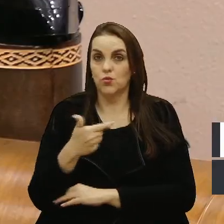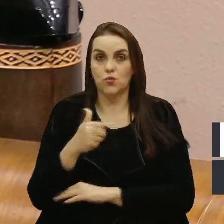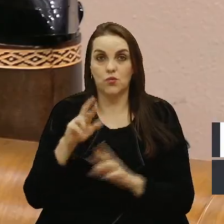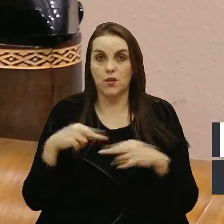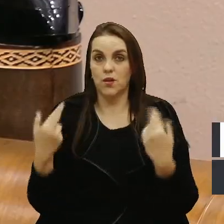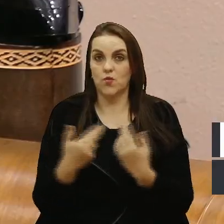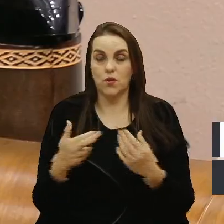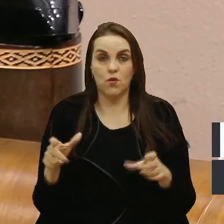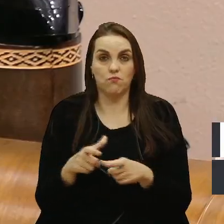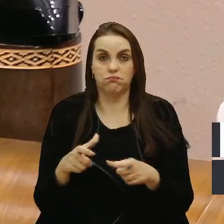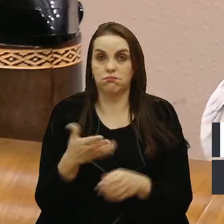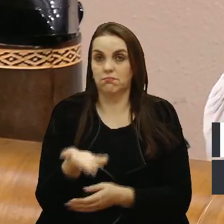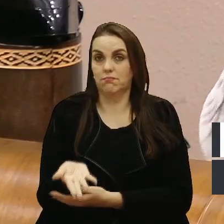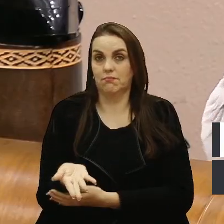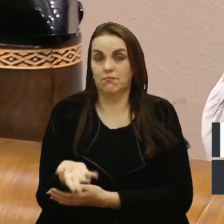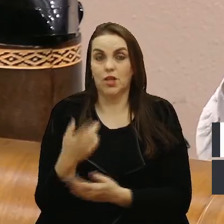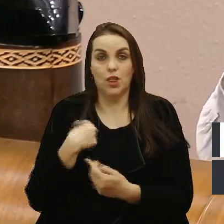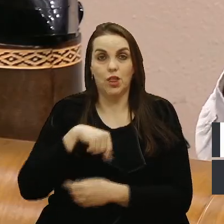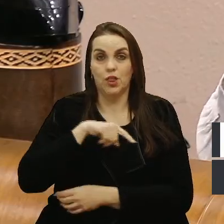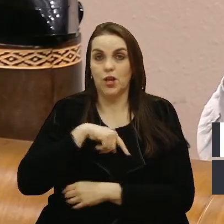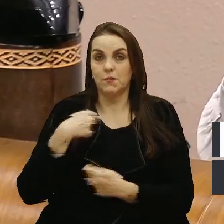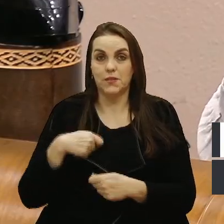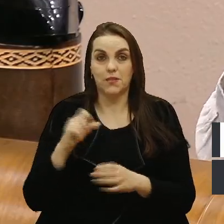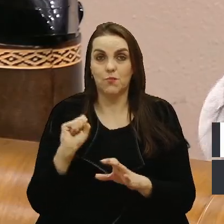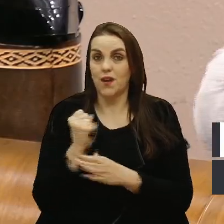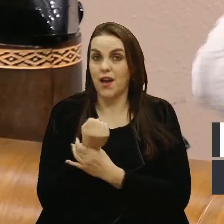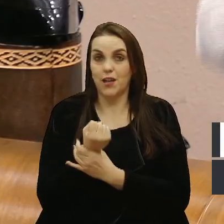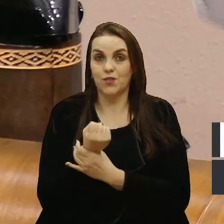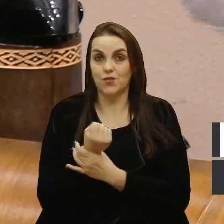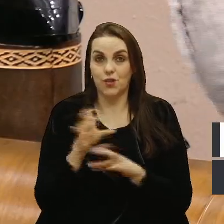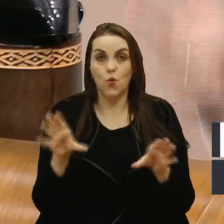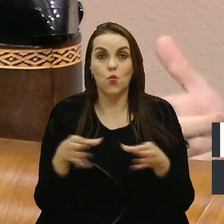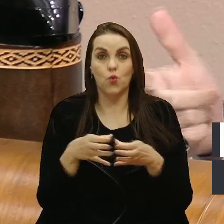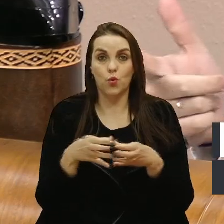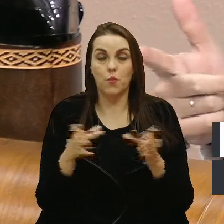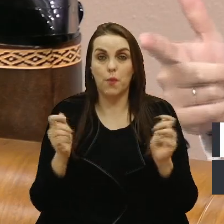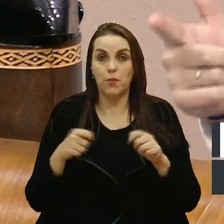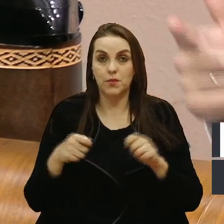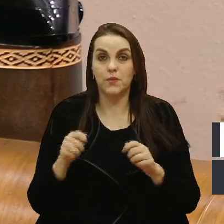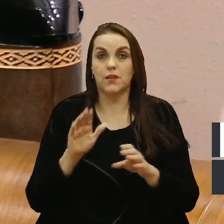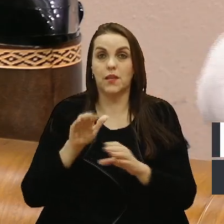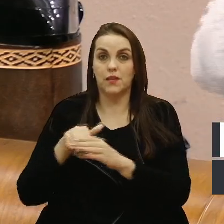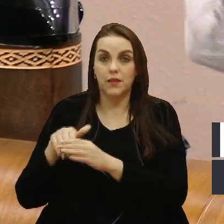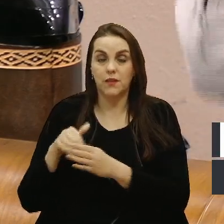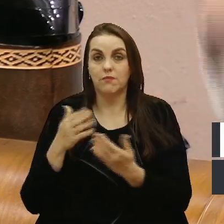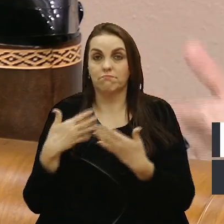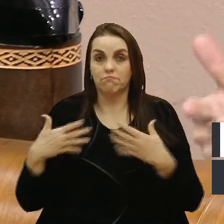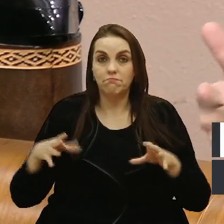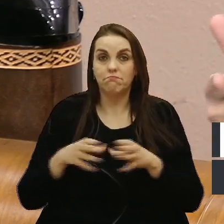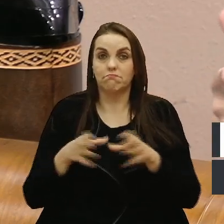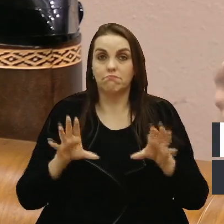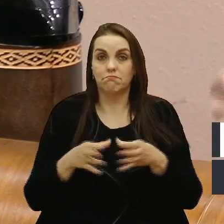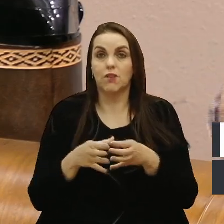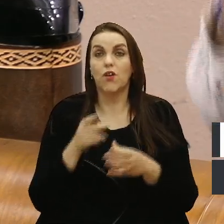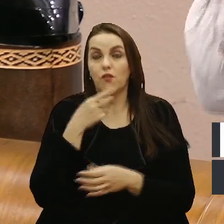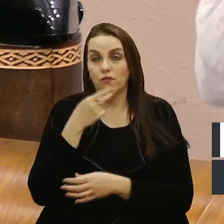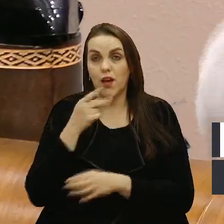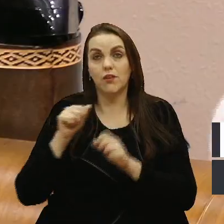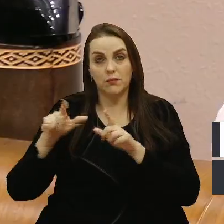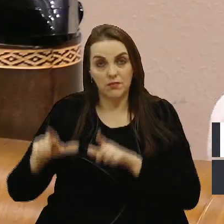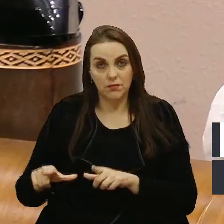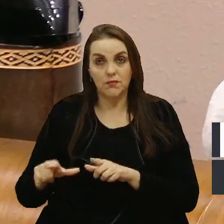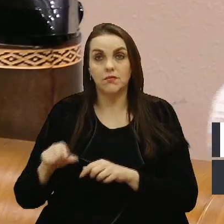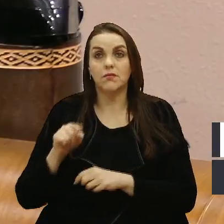possível, uma parte. Nós precisamos garantir o quórum. Eu falo isso nos gabinetes, falo isso em reuniões fechadas e falo